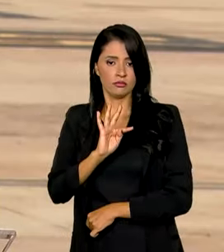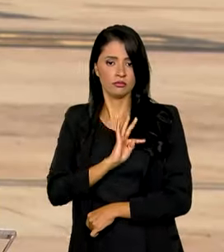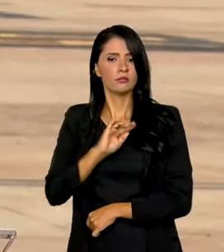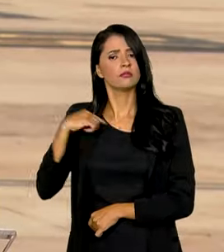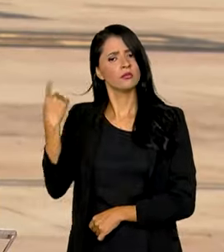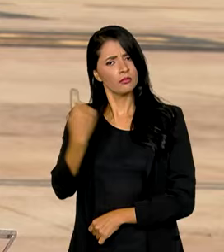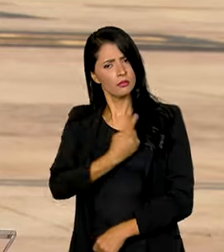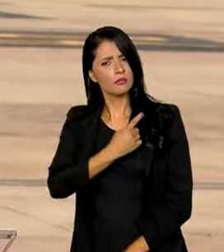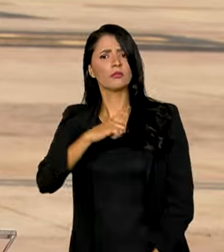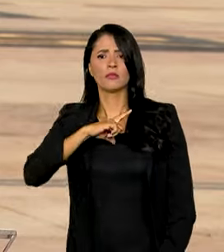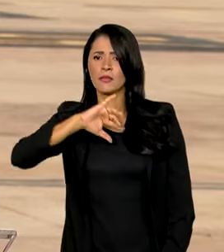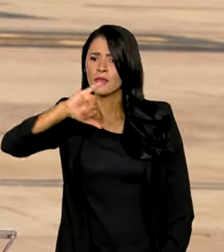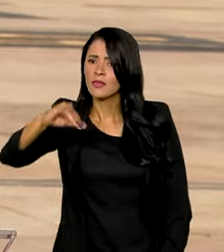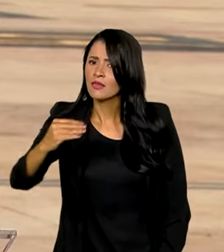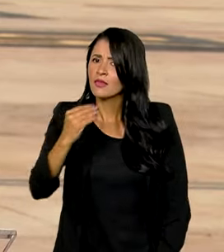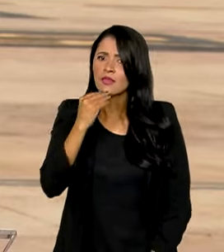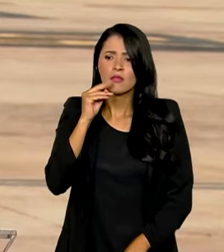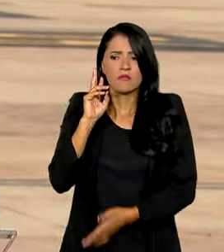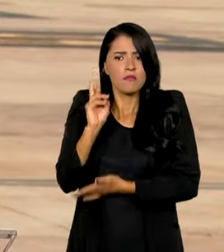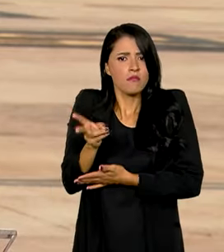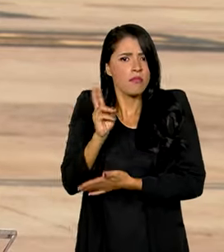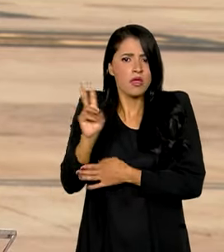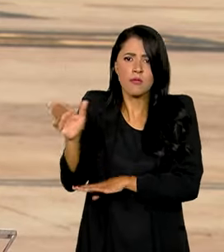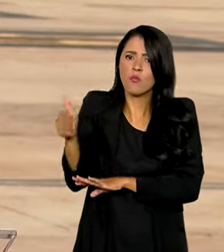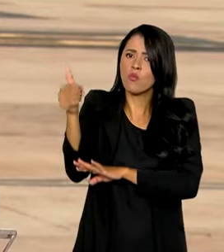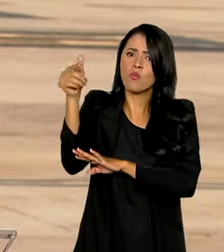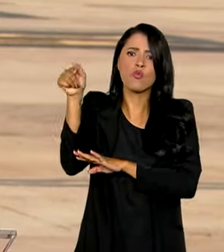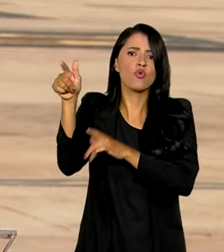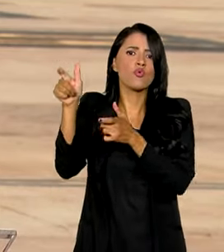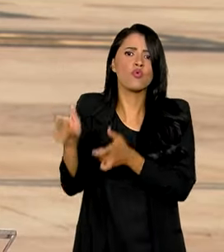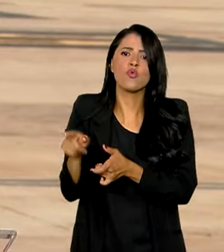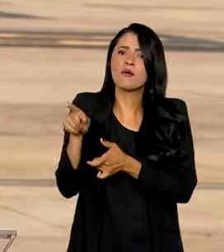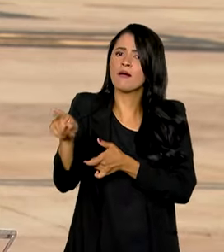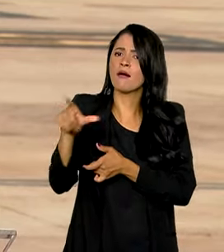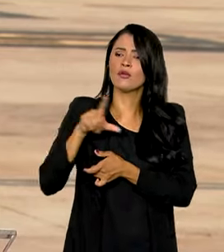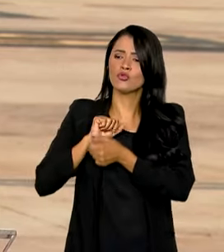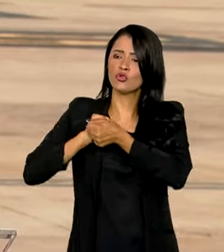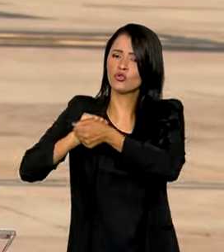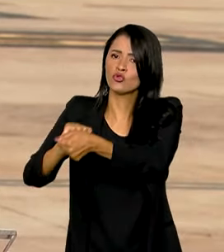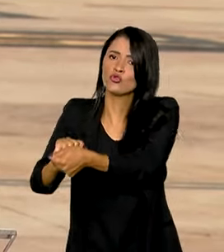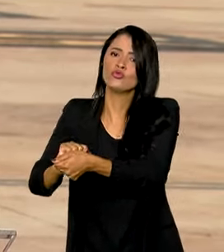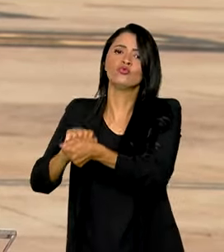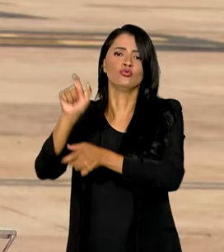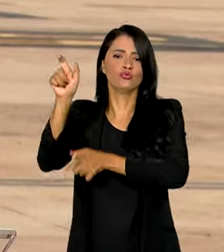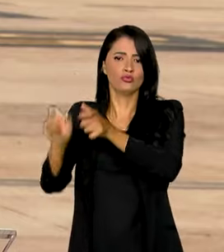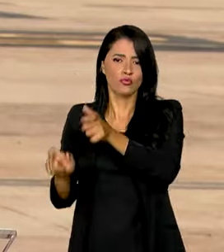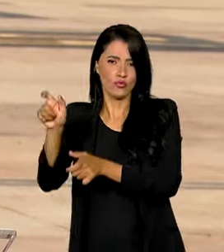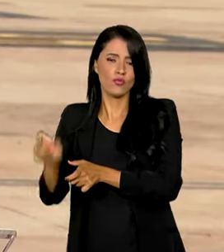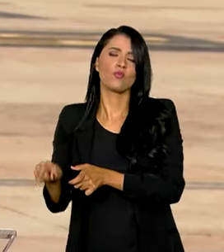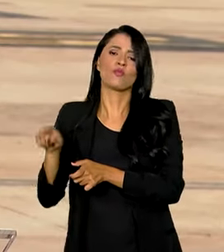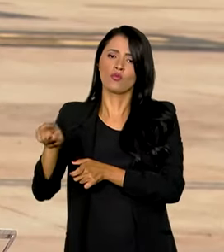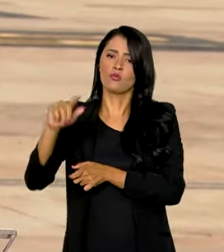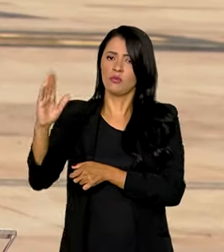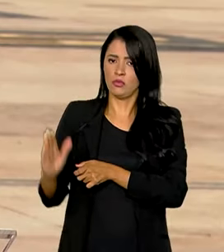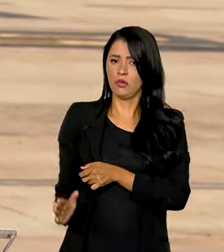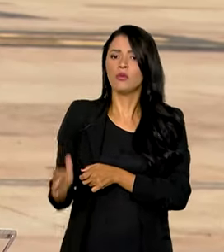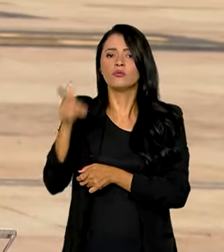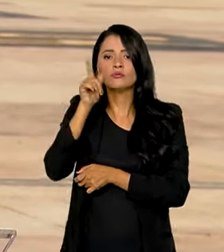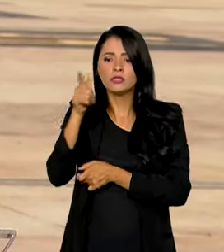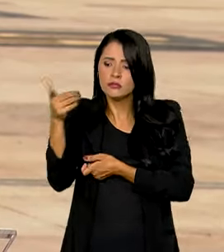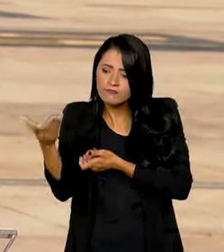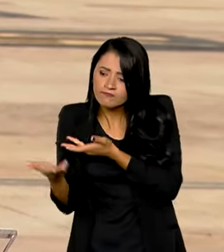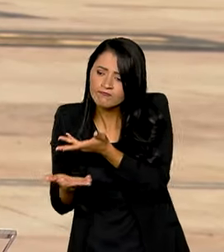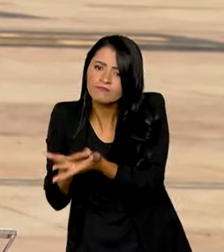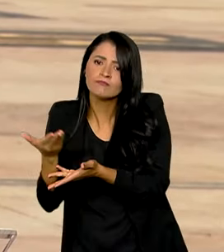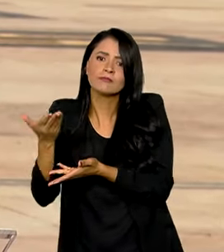oportunidade de ficar no mesmo hotel dos dos repatriados E com isso a gente teve conseguiu fazer um acolhimento